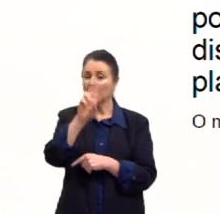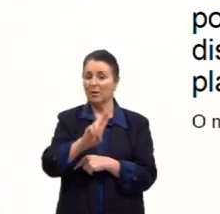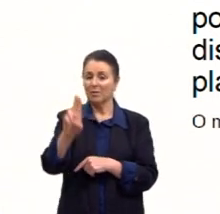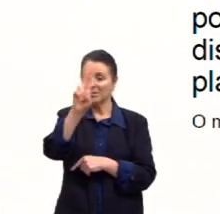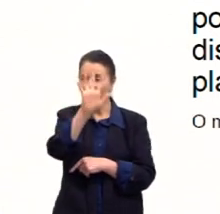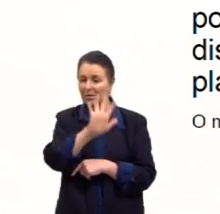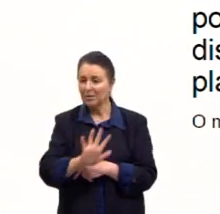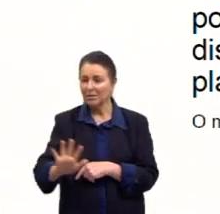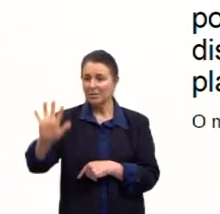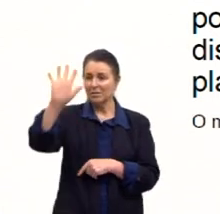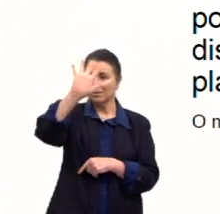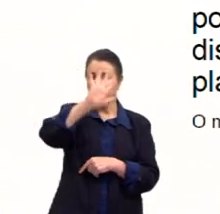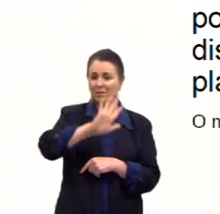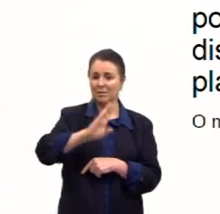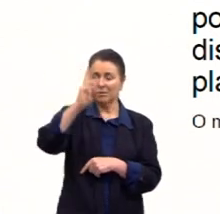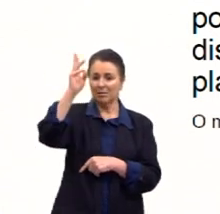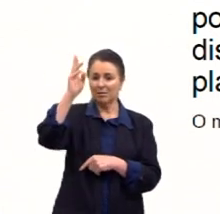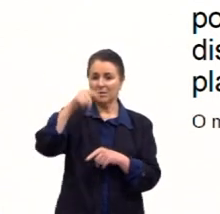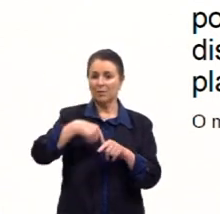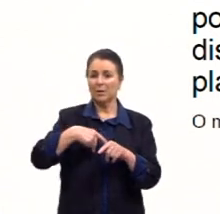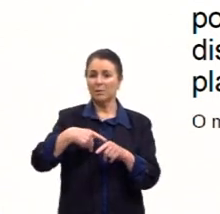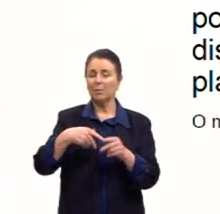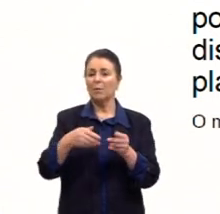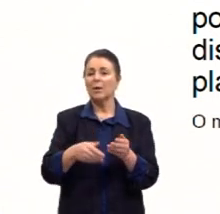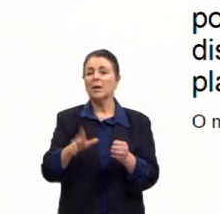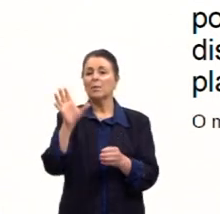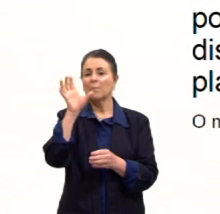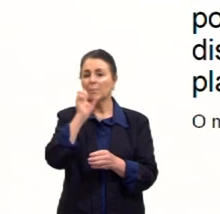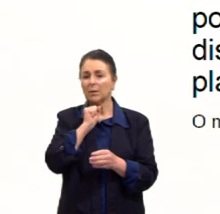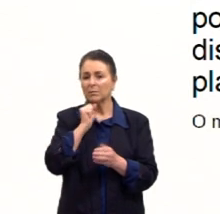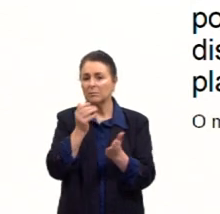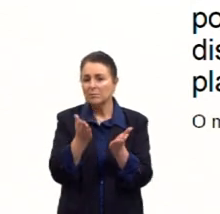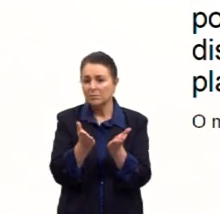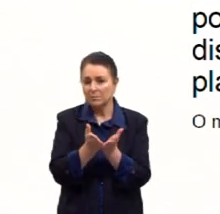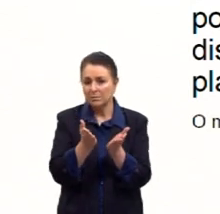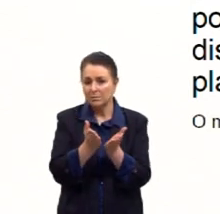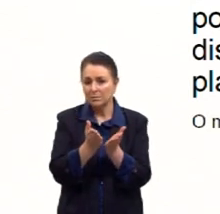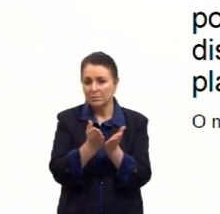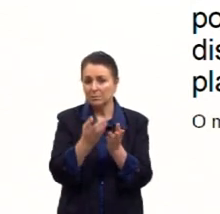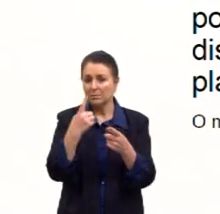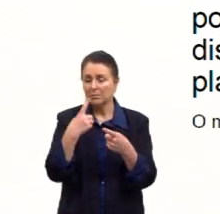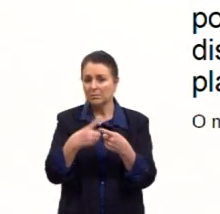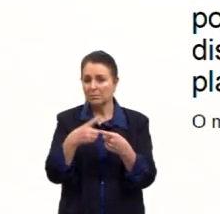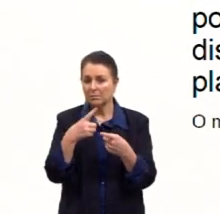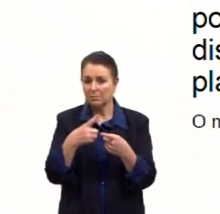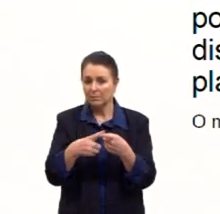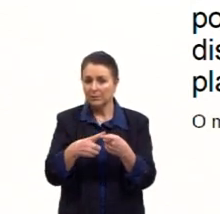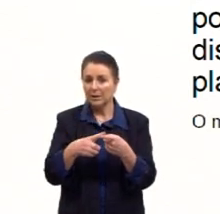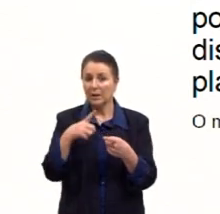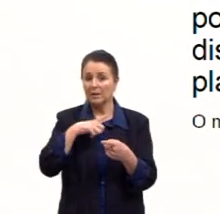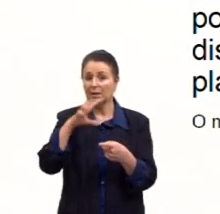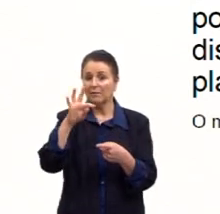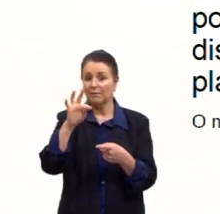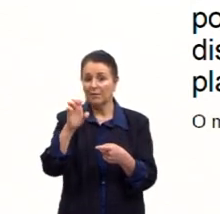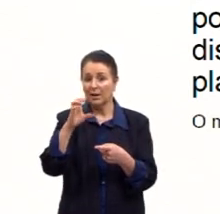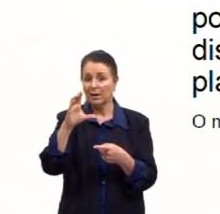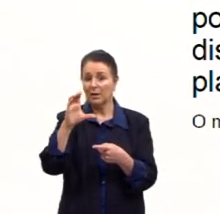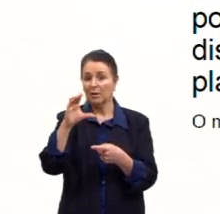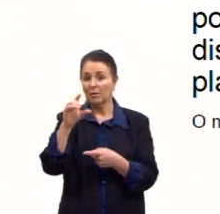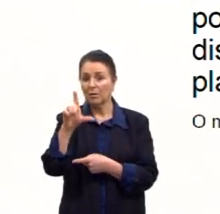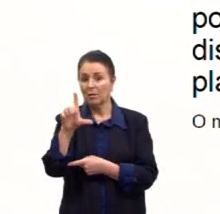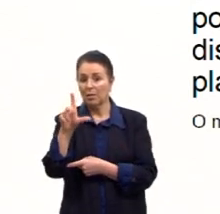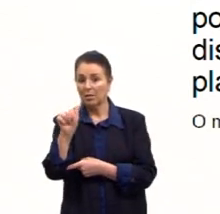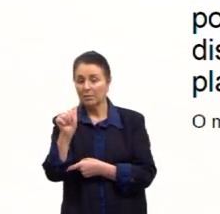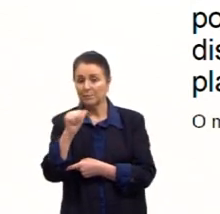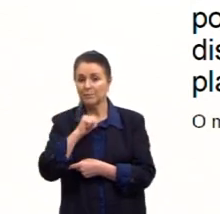nacional pão de pobre e por motivos óbvios rico em fécula a mandioca